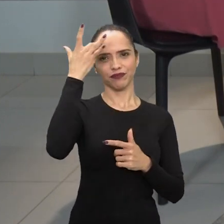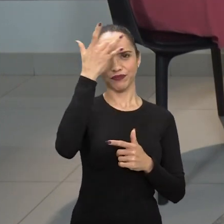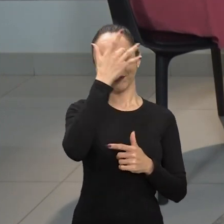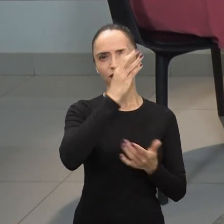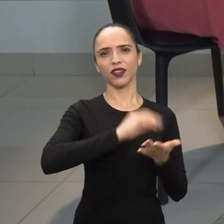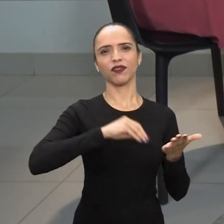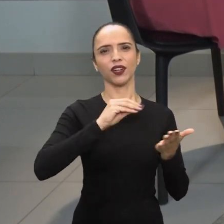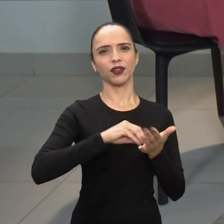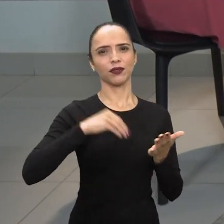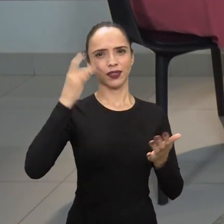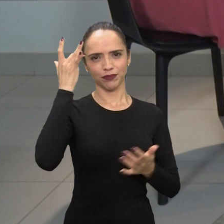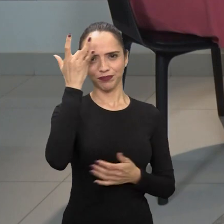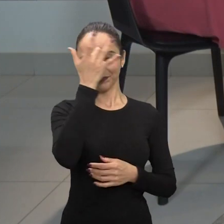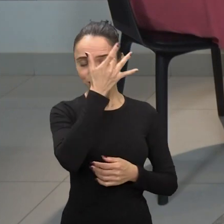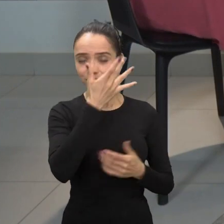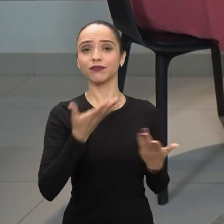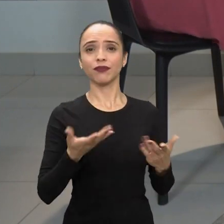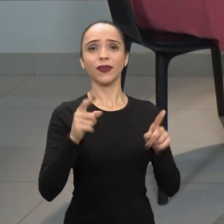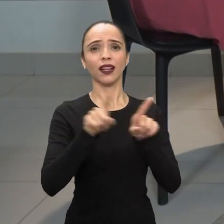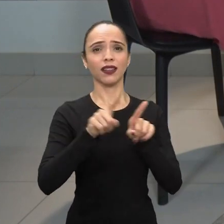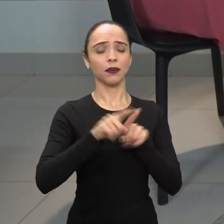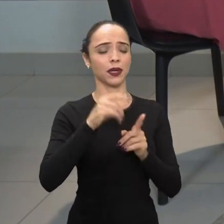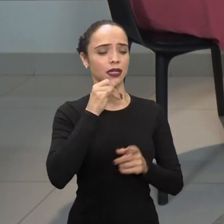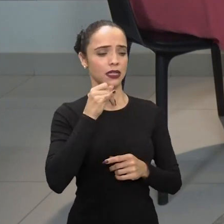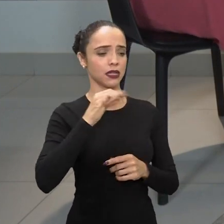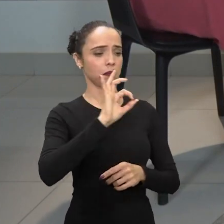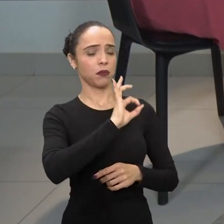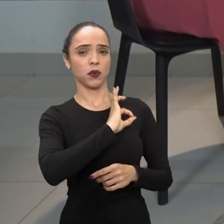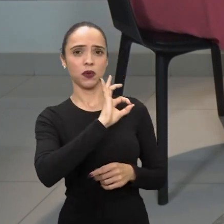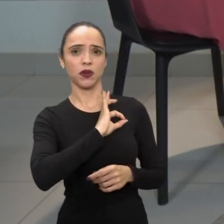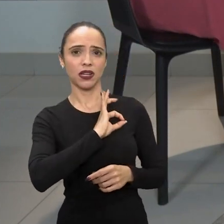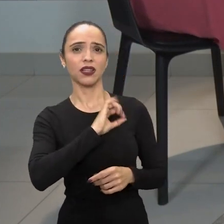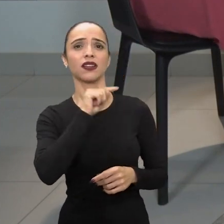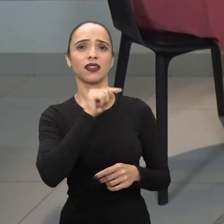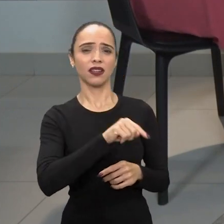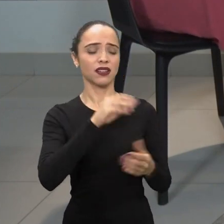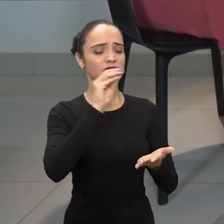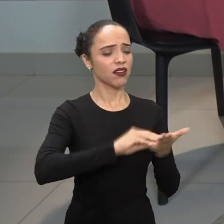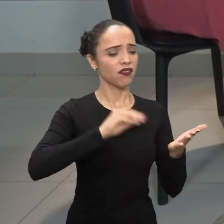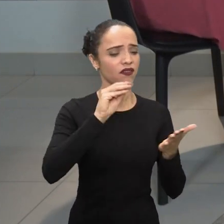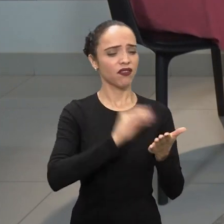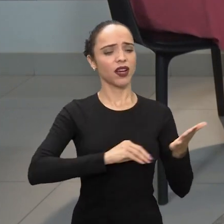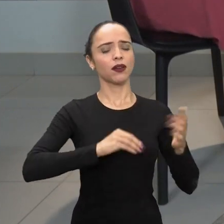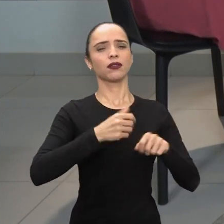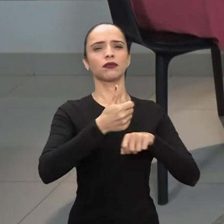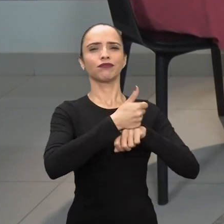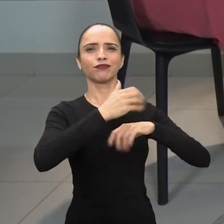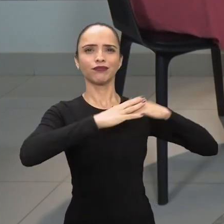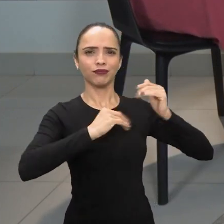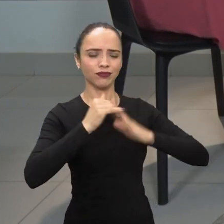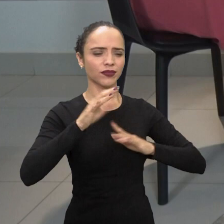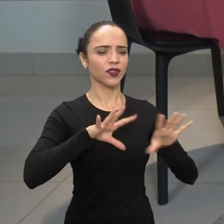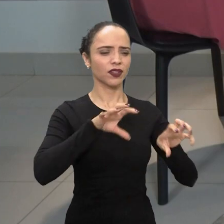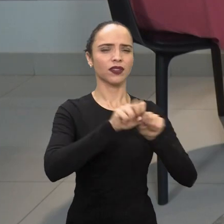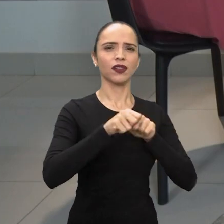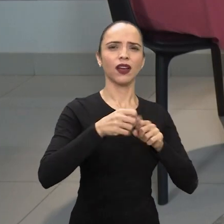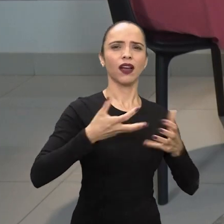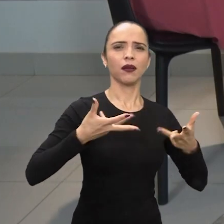mental das forças policiais né dos agentes também muitas vezes falta de capacitação